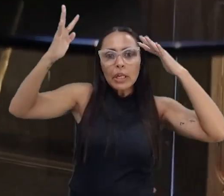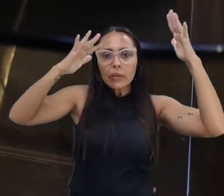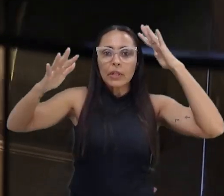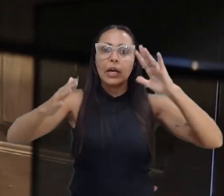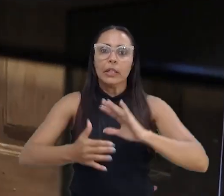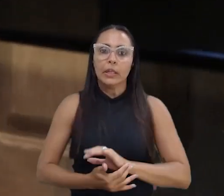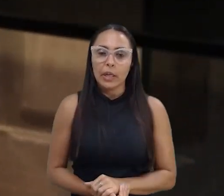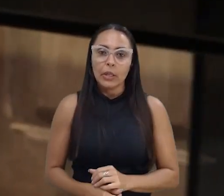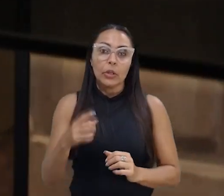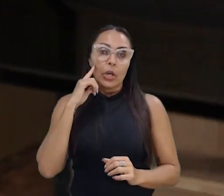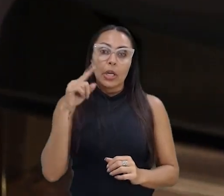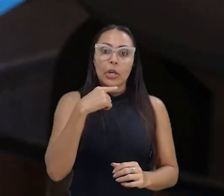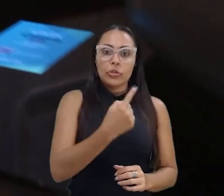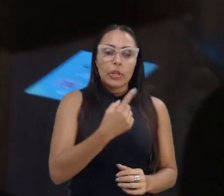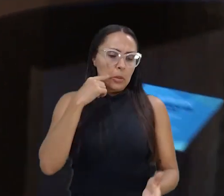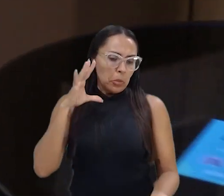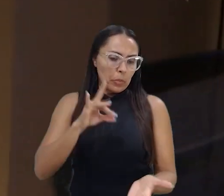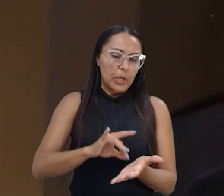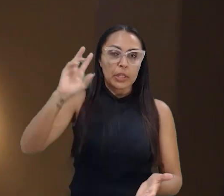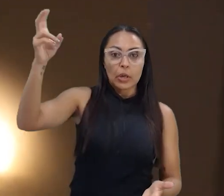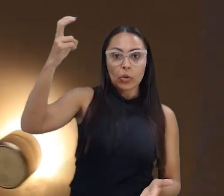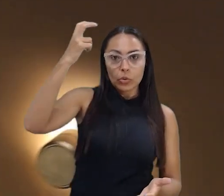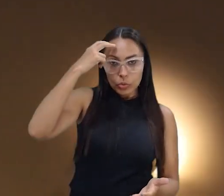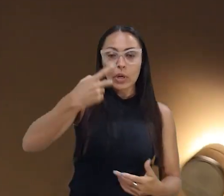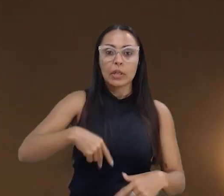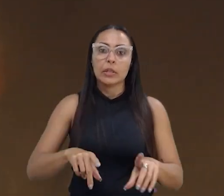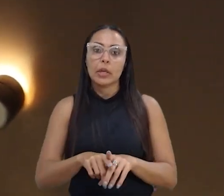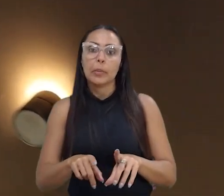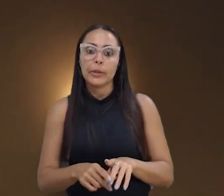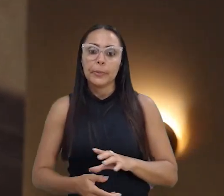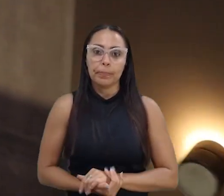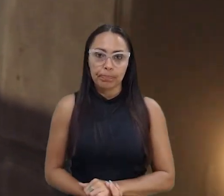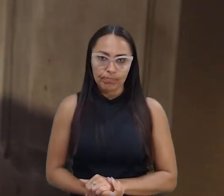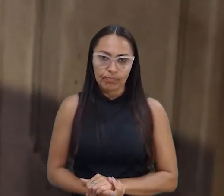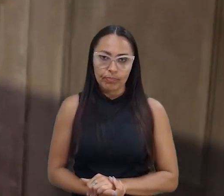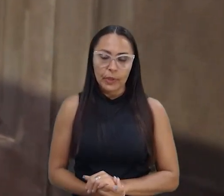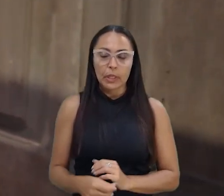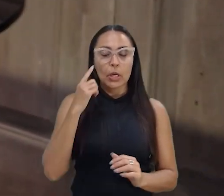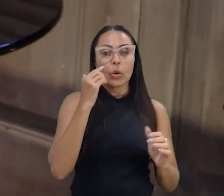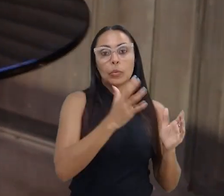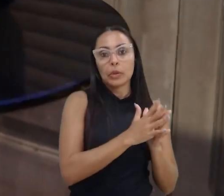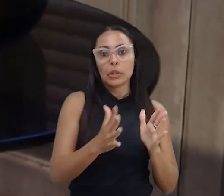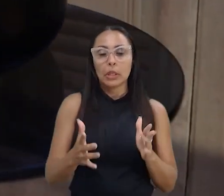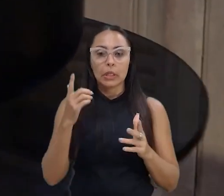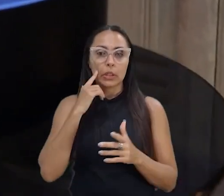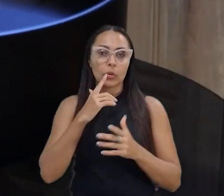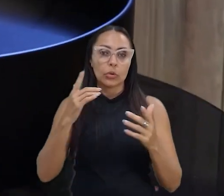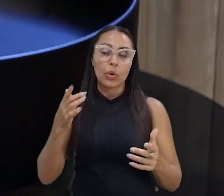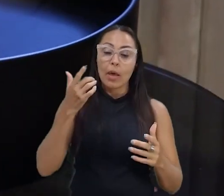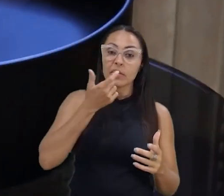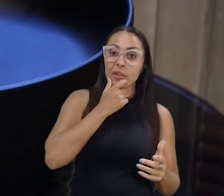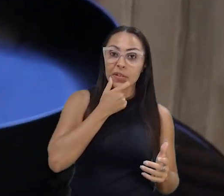permitir, desde que a gente se aproprie da cultura, sem reproduzir unicamente um traço ou estilo de cultura